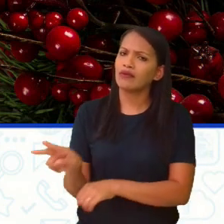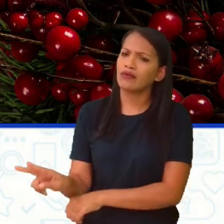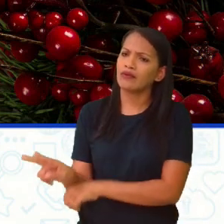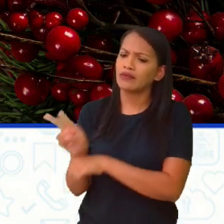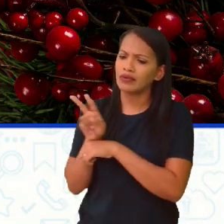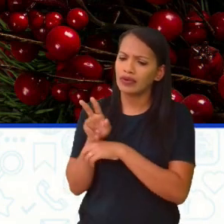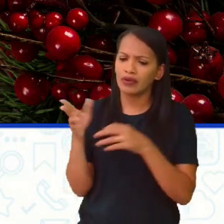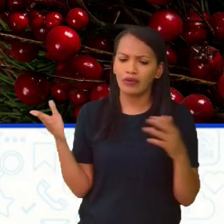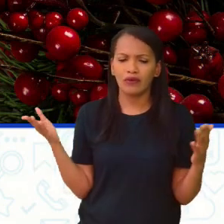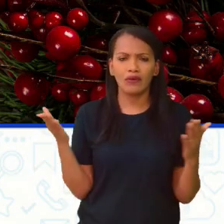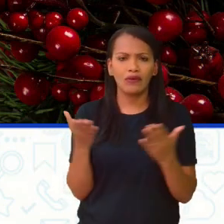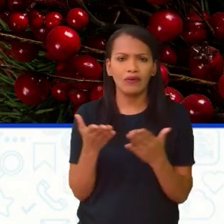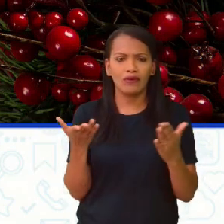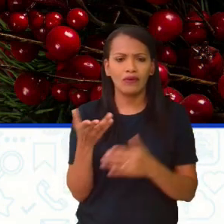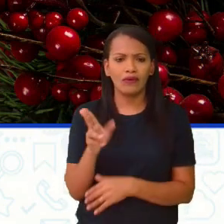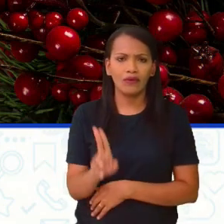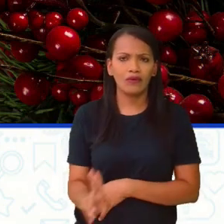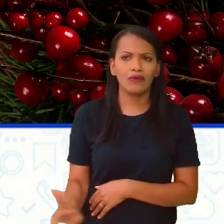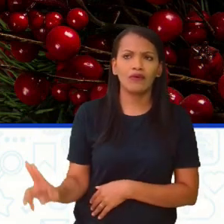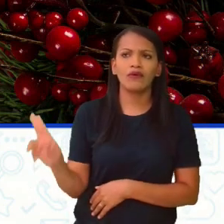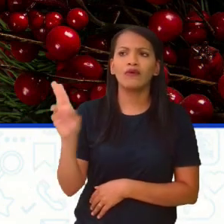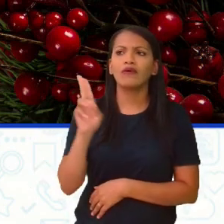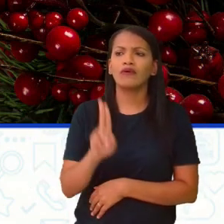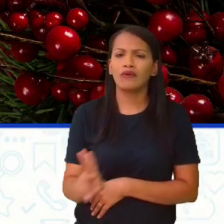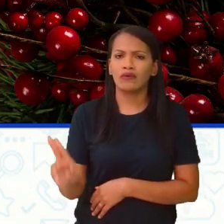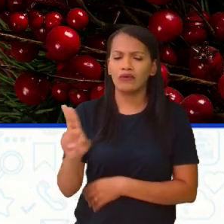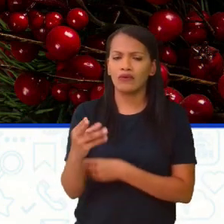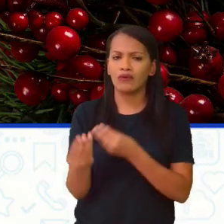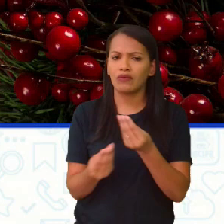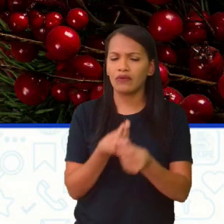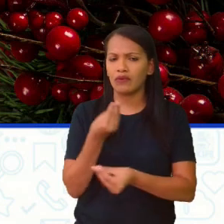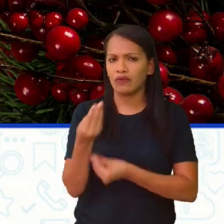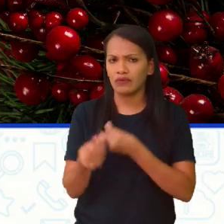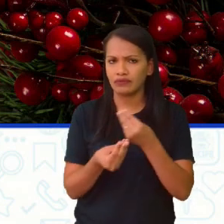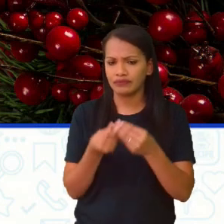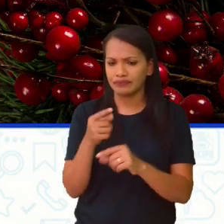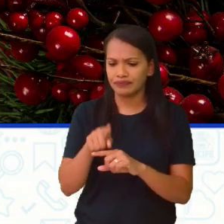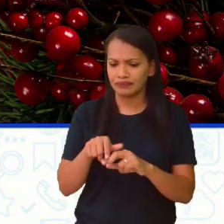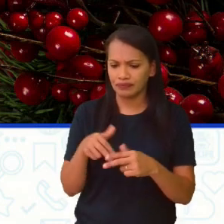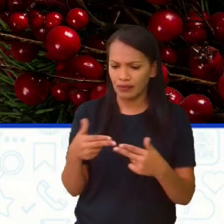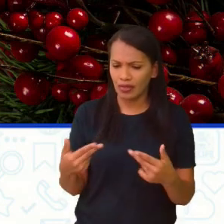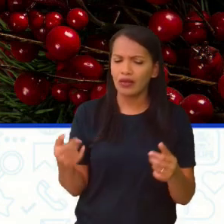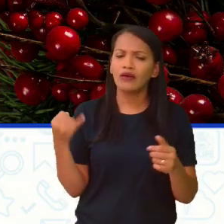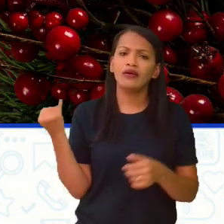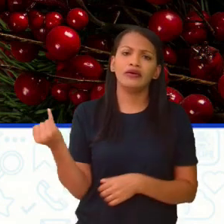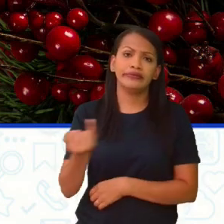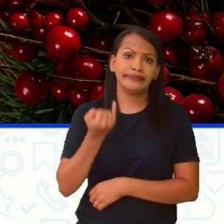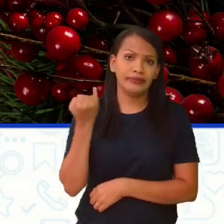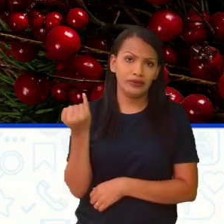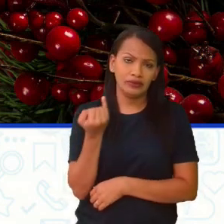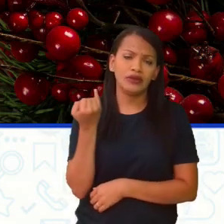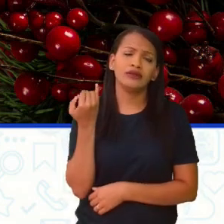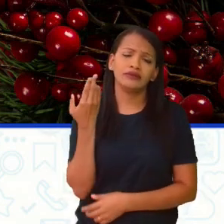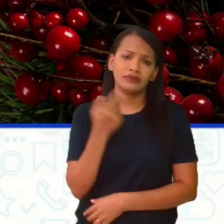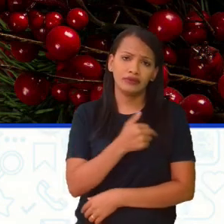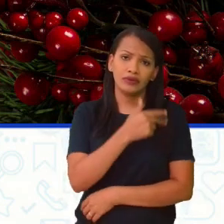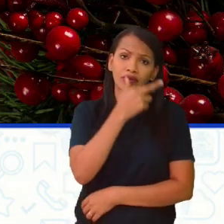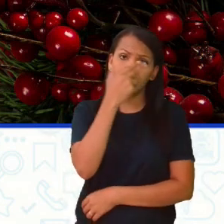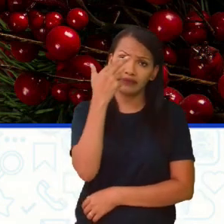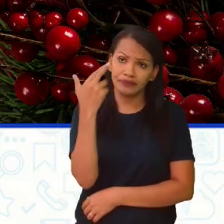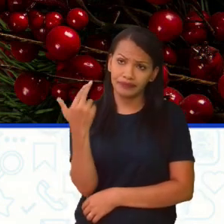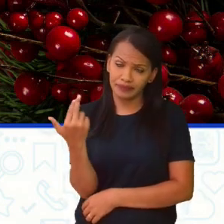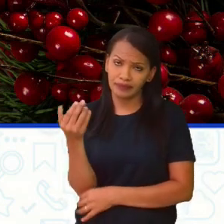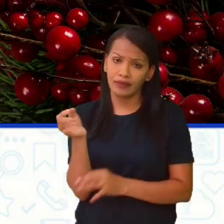e que hoje a gente utiliza como um objeto essencial para o Natal, né? Como se é